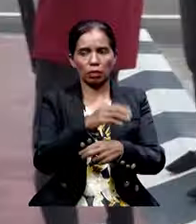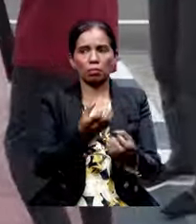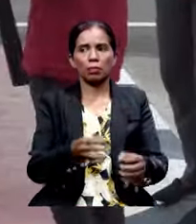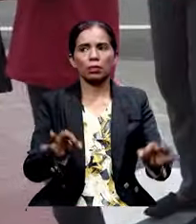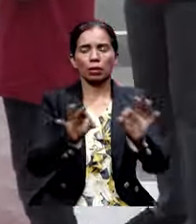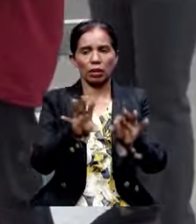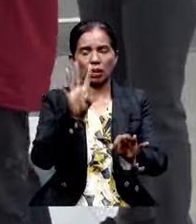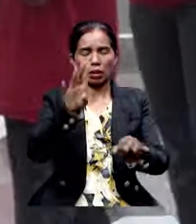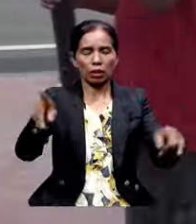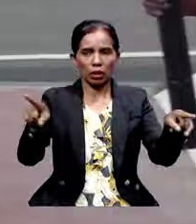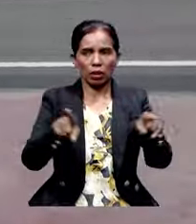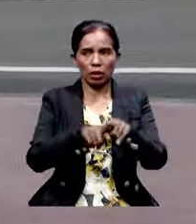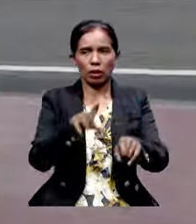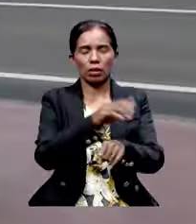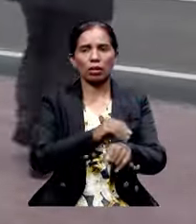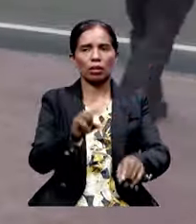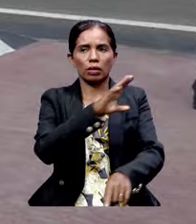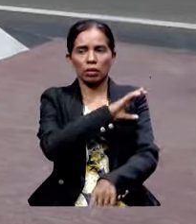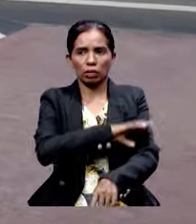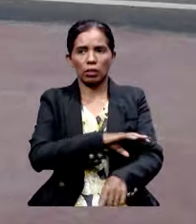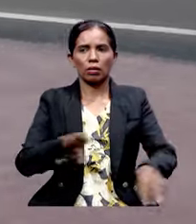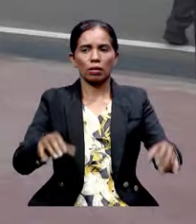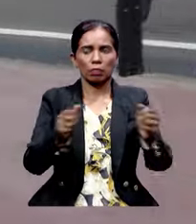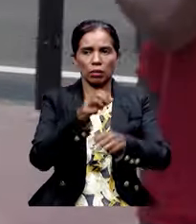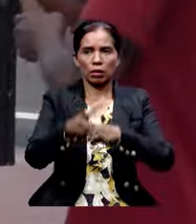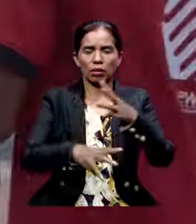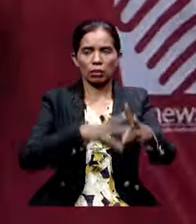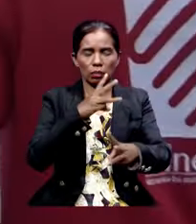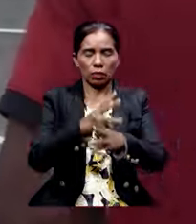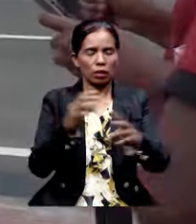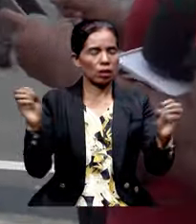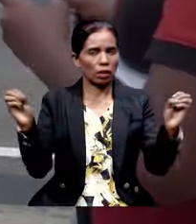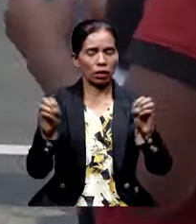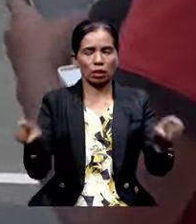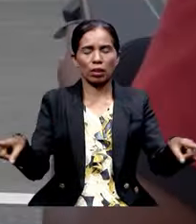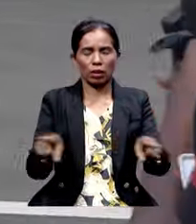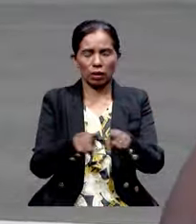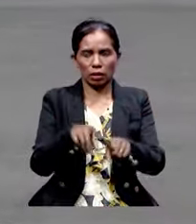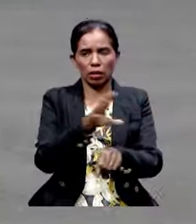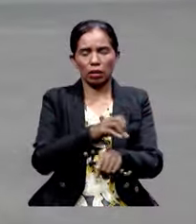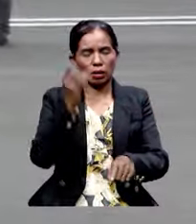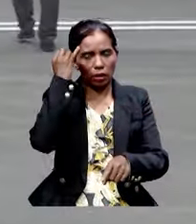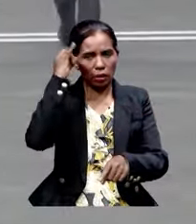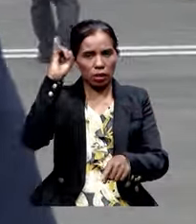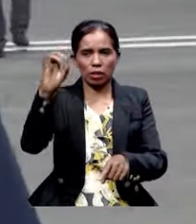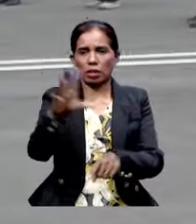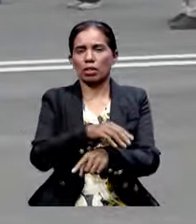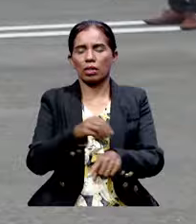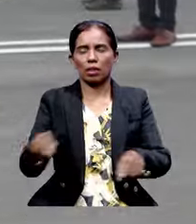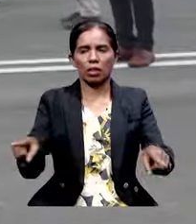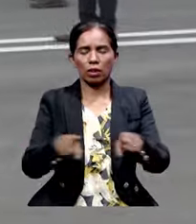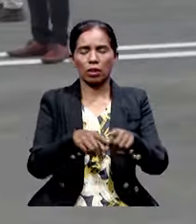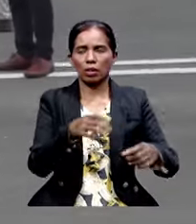hat hanesan alcança segurança na cooperação no mundo e da nebela e unidade inteligência artificial no dar